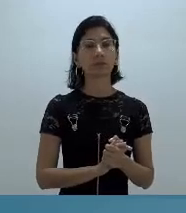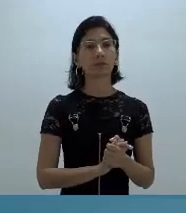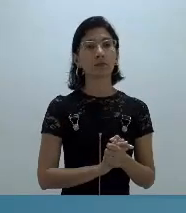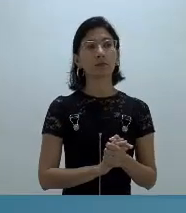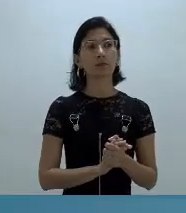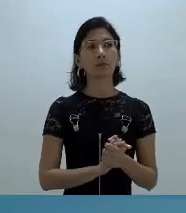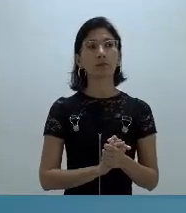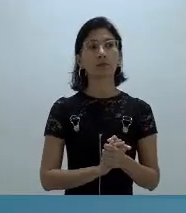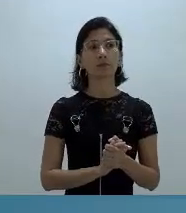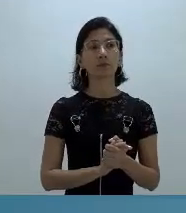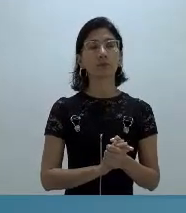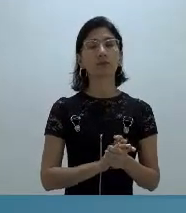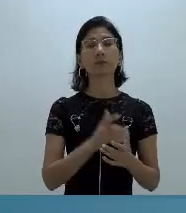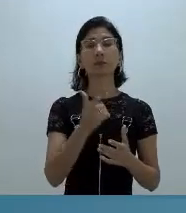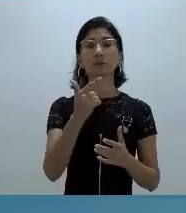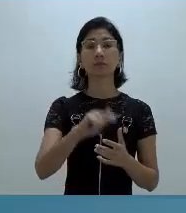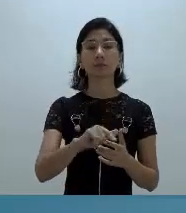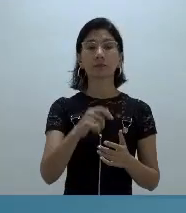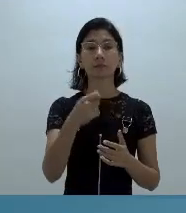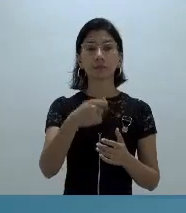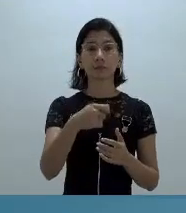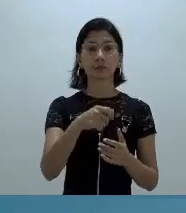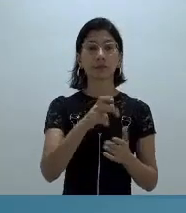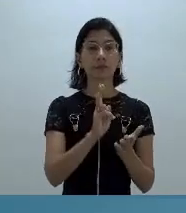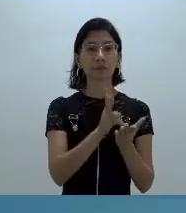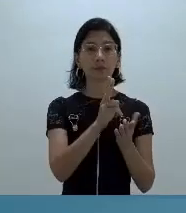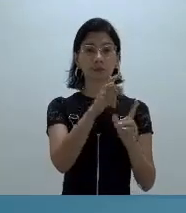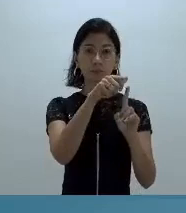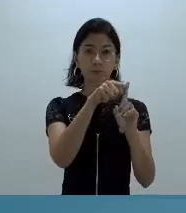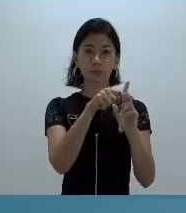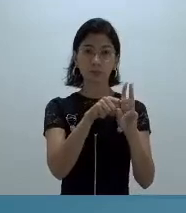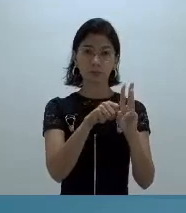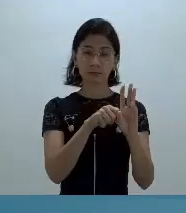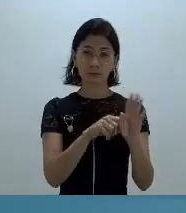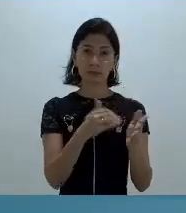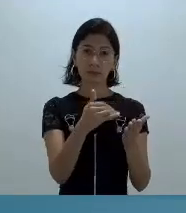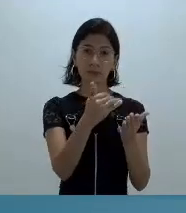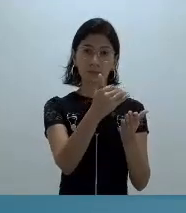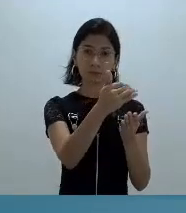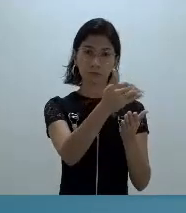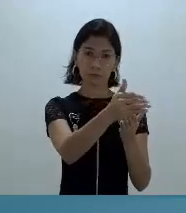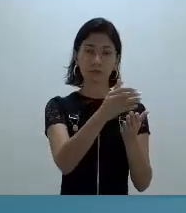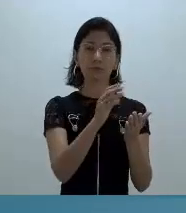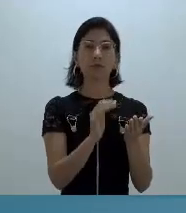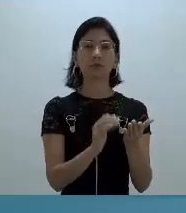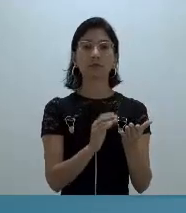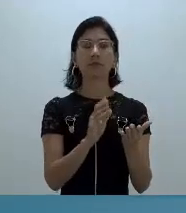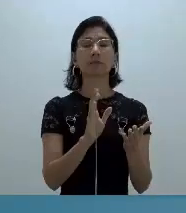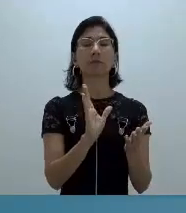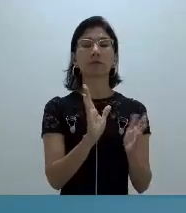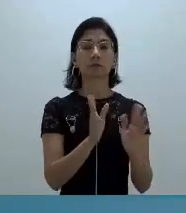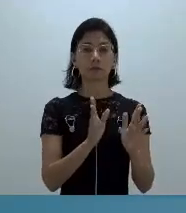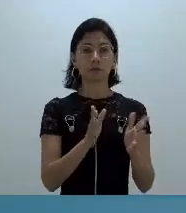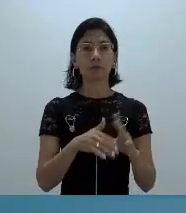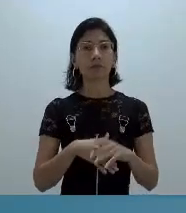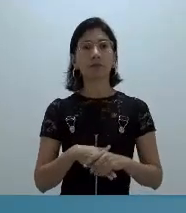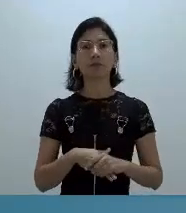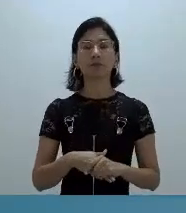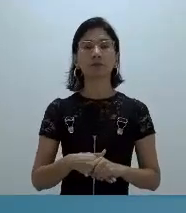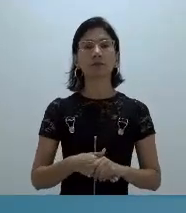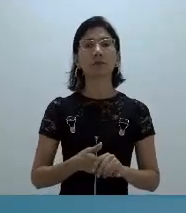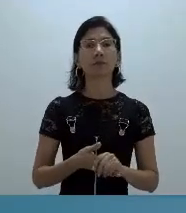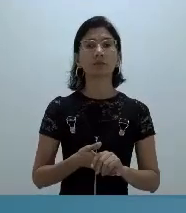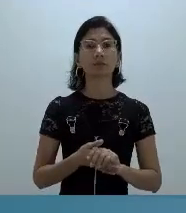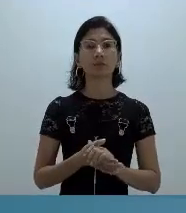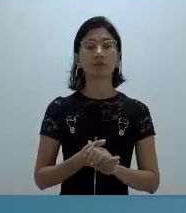totais créditos adquiridos nos 3 meses. Pela gravata MDF Comércio de Gravão Limitada, no âmbito da relação